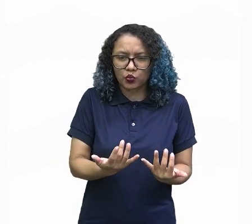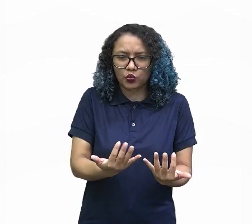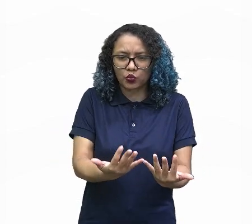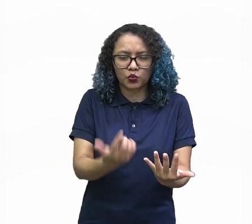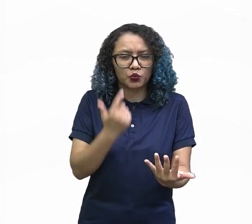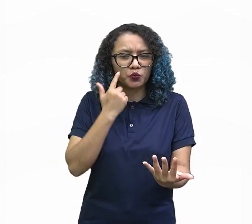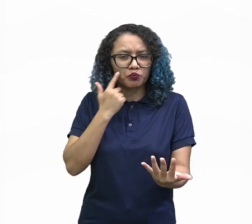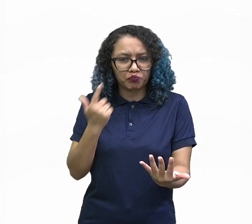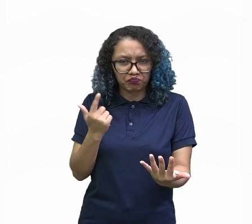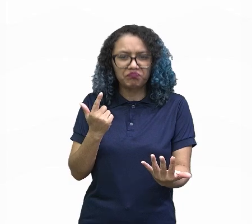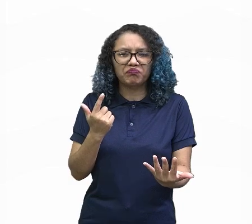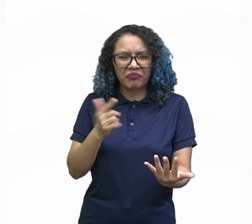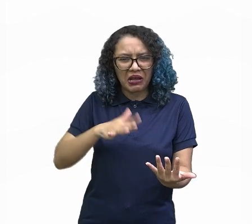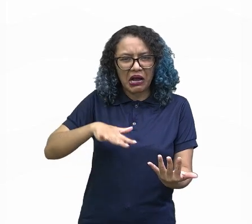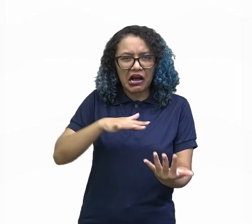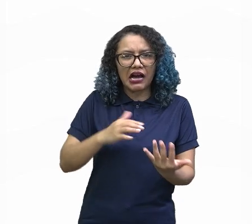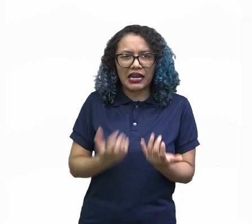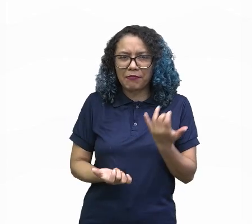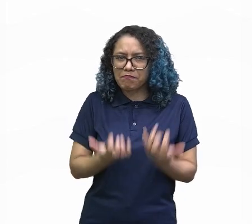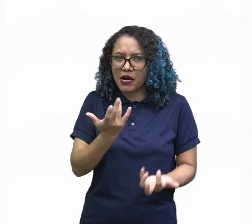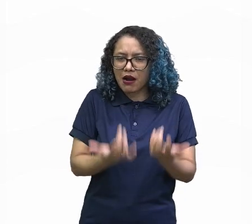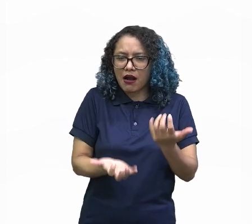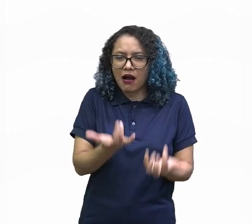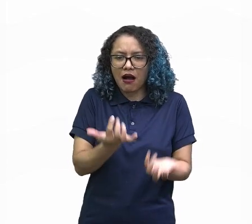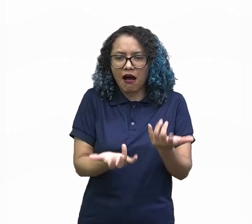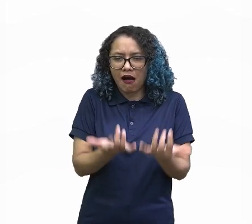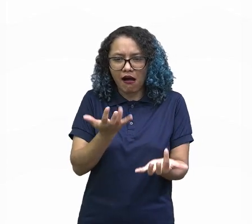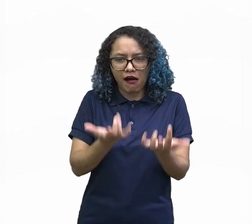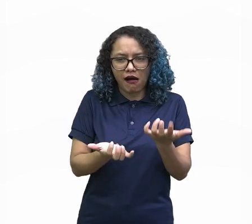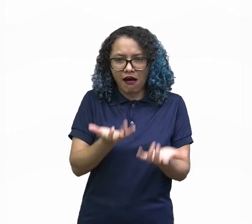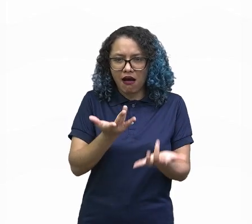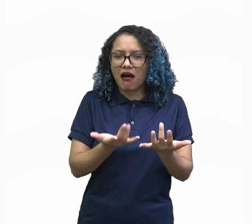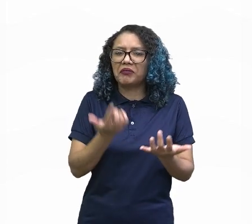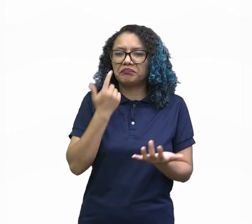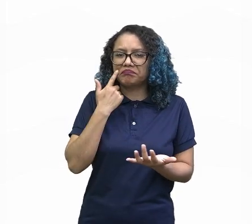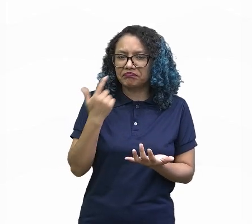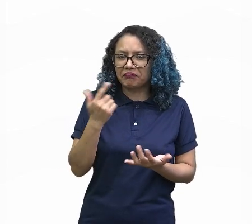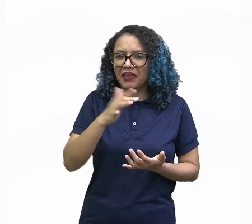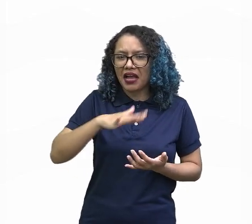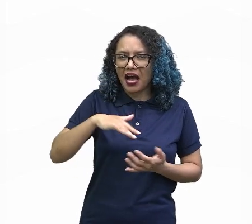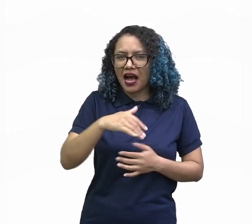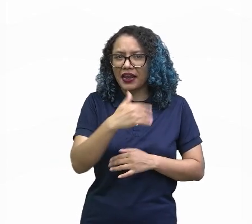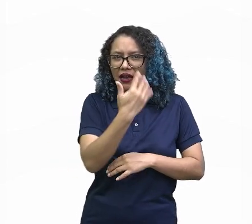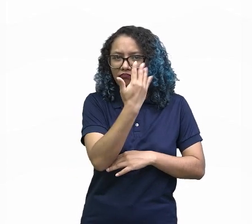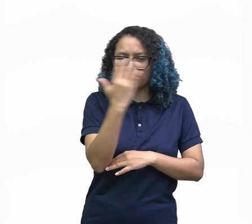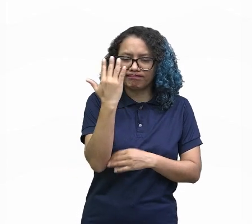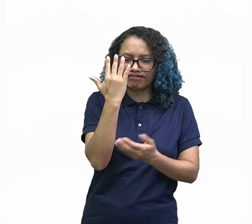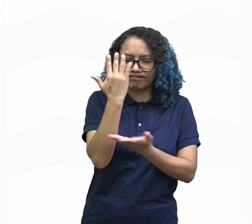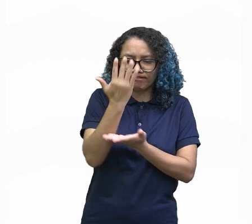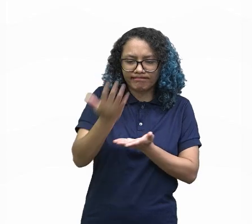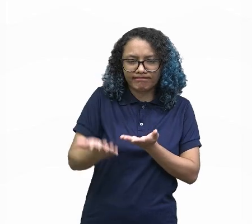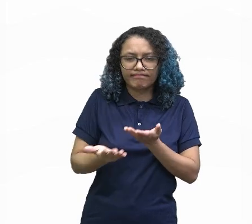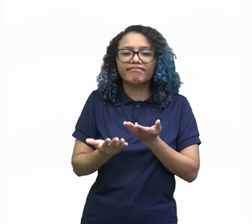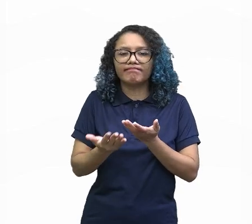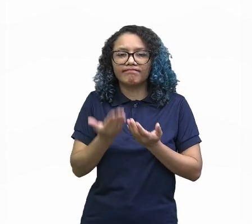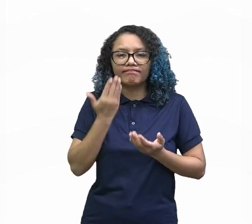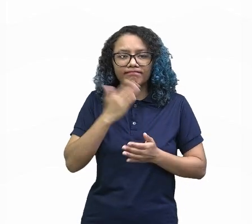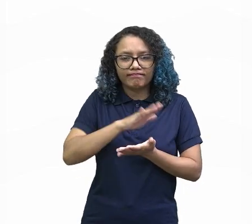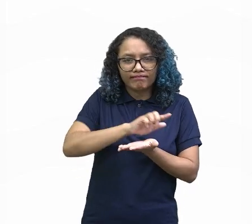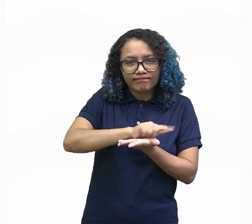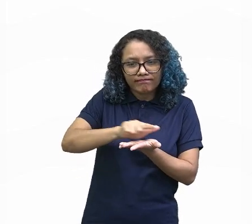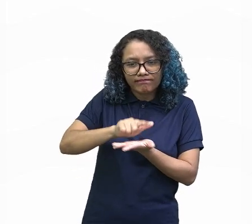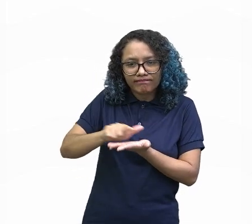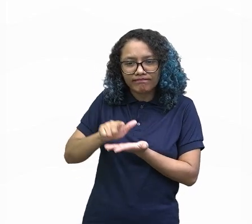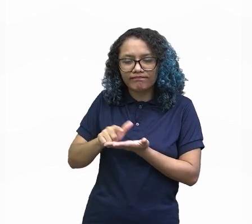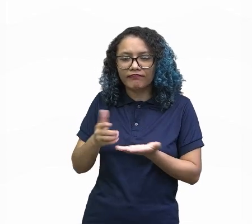nesse campo aí já foi devastado, né? Já foi derrubada ali foi retirada aquela grande área vegetal, e